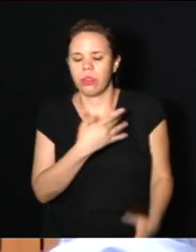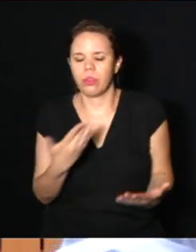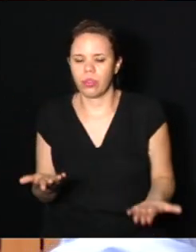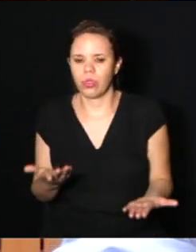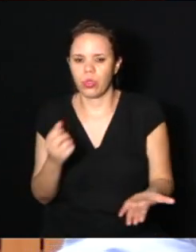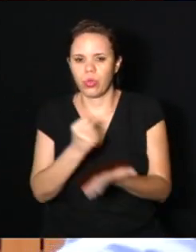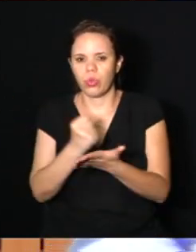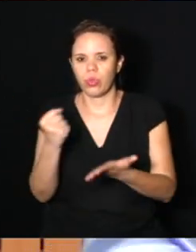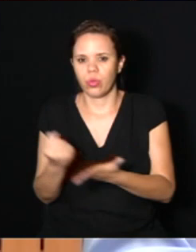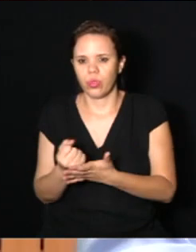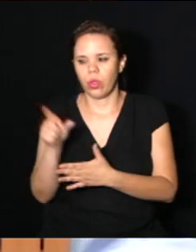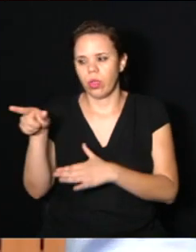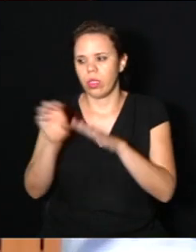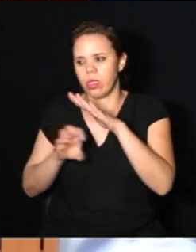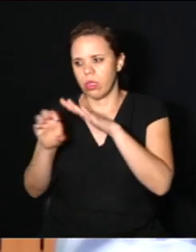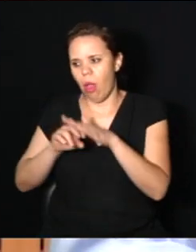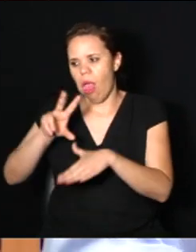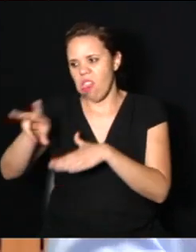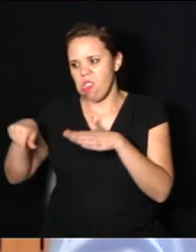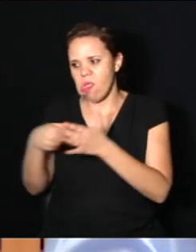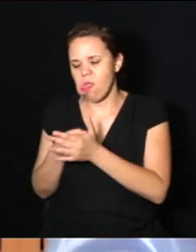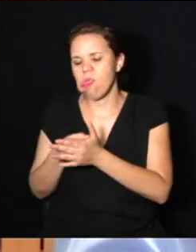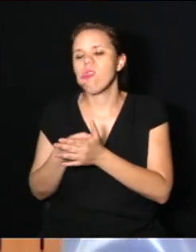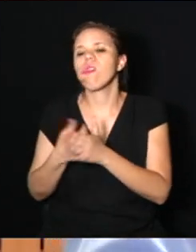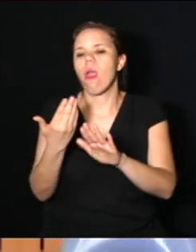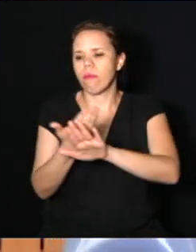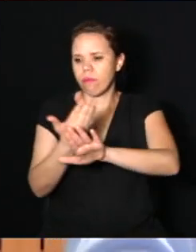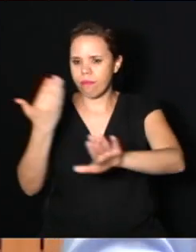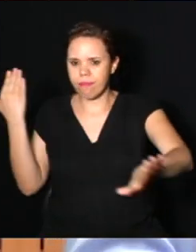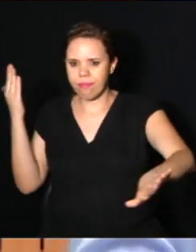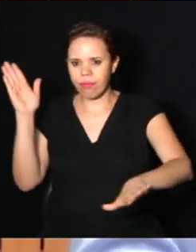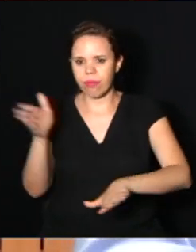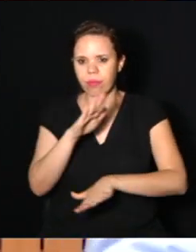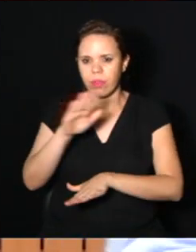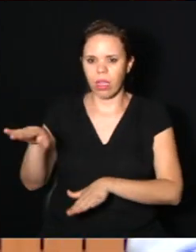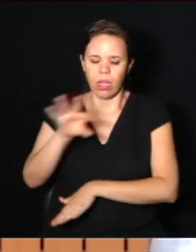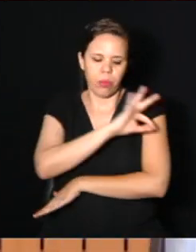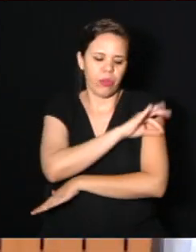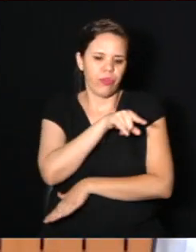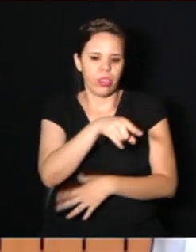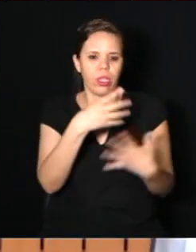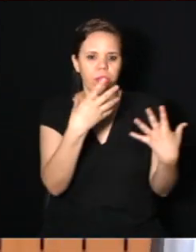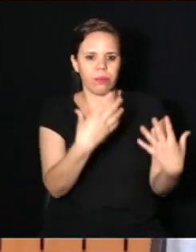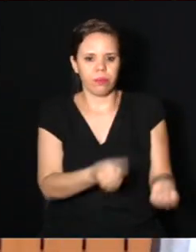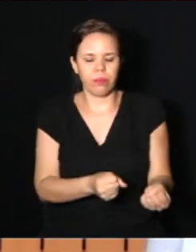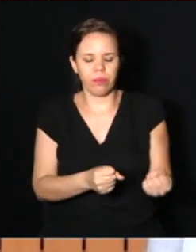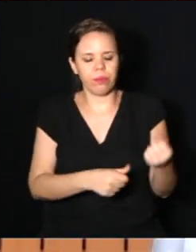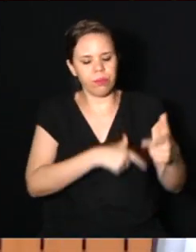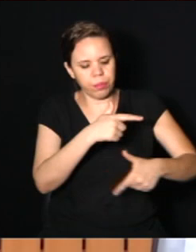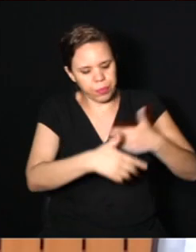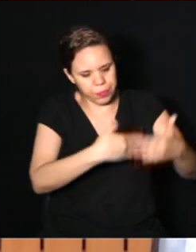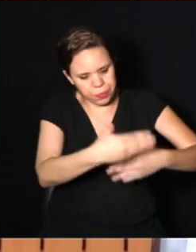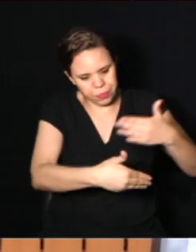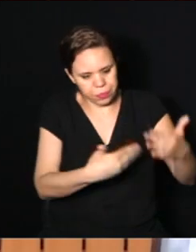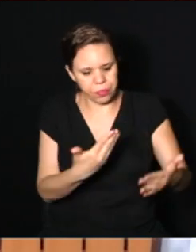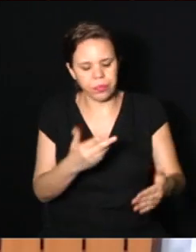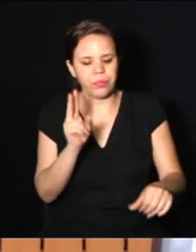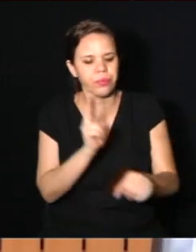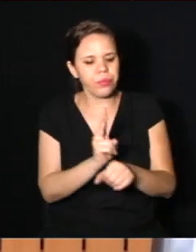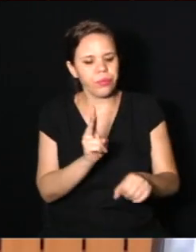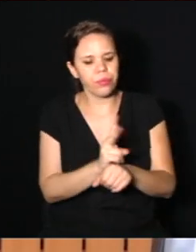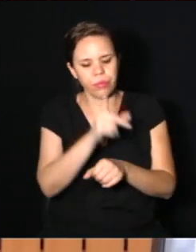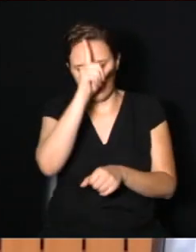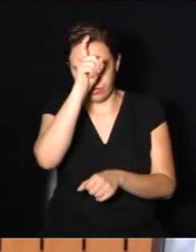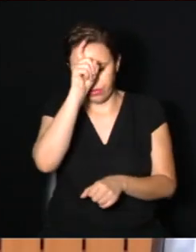contrato com a Vitale foi rompido e a Prefeitura passou a assumir progressivamente mais alguns